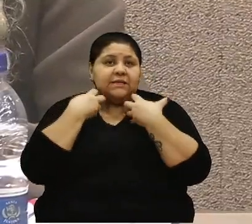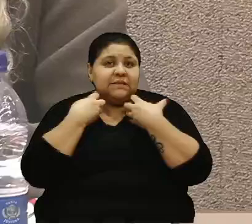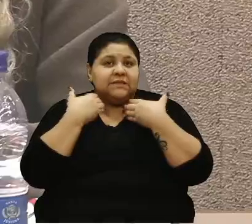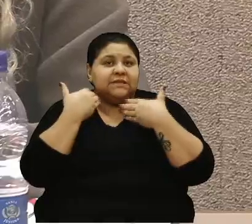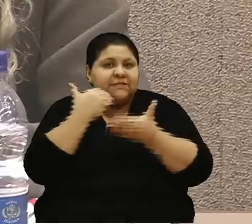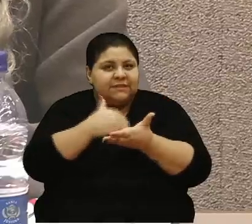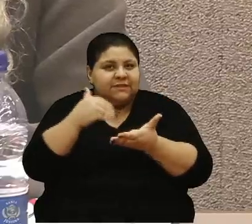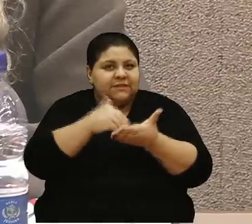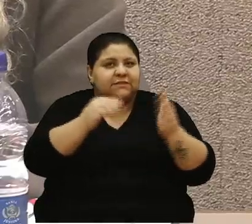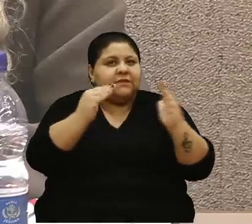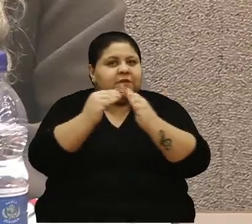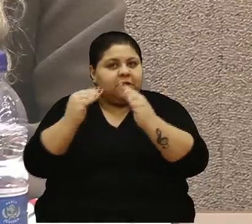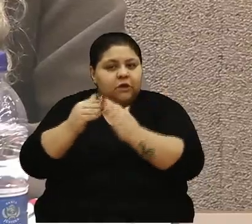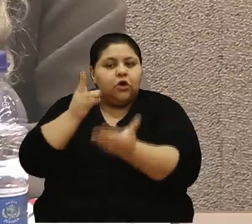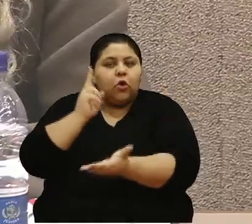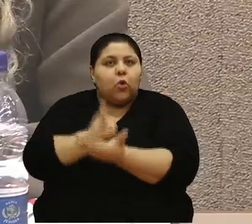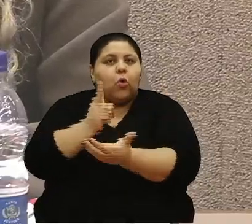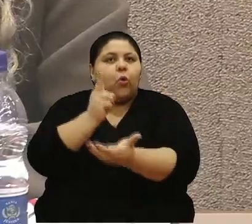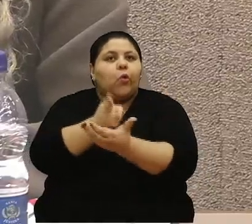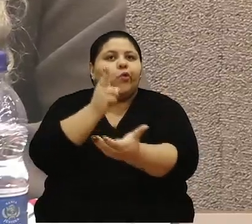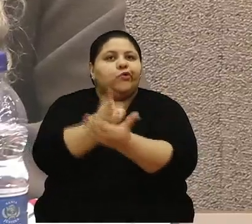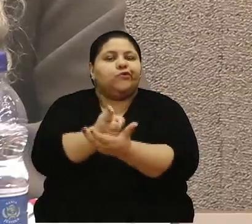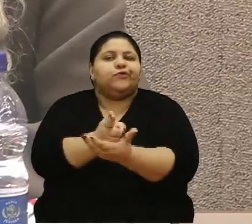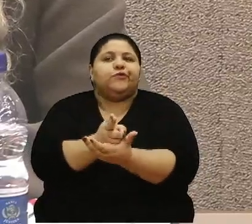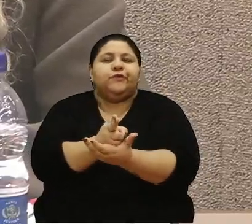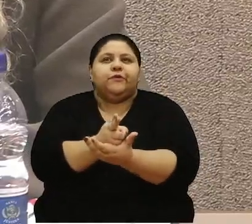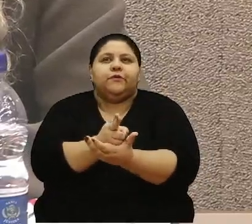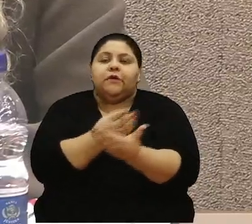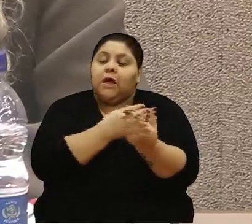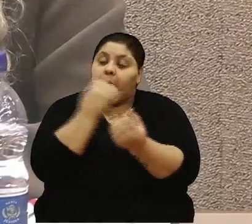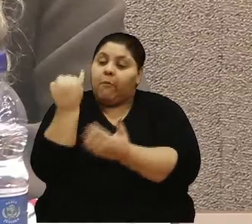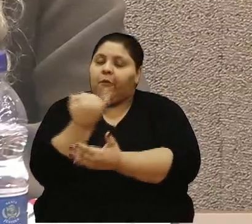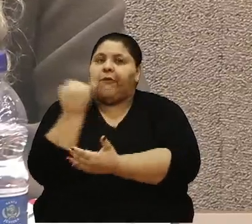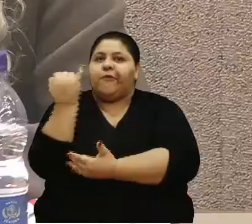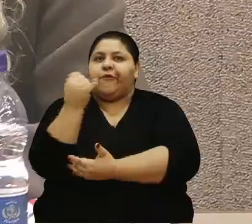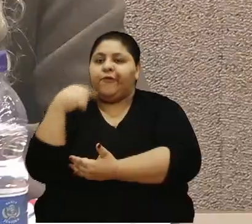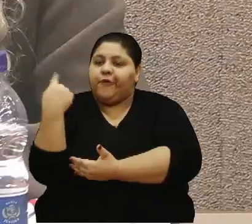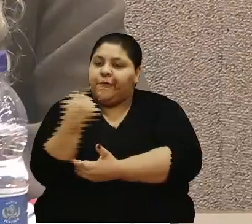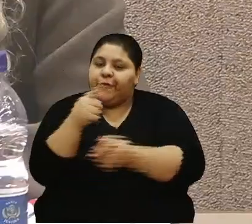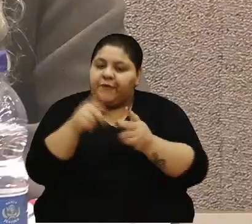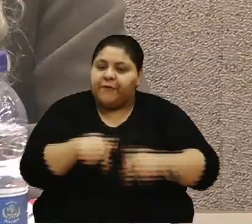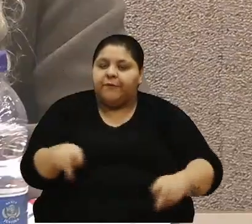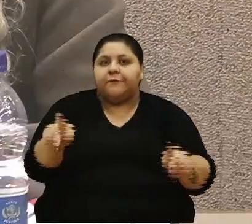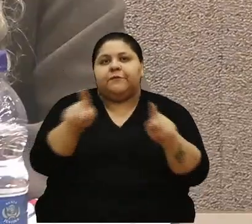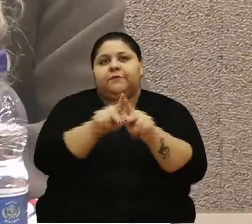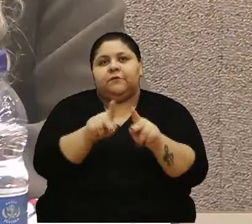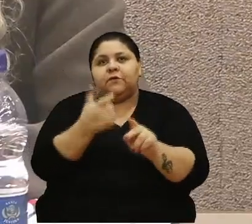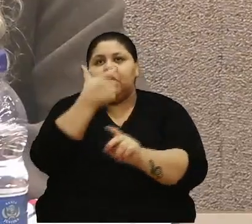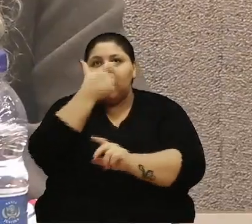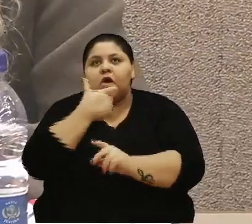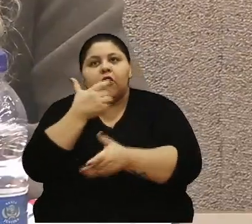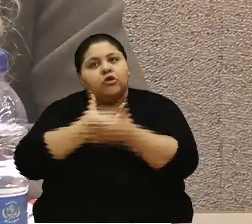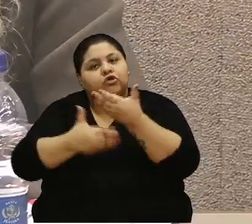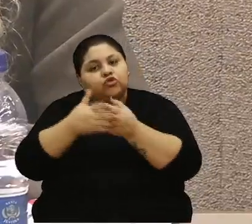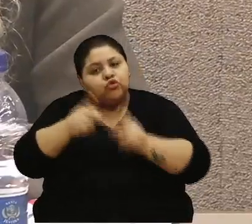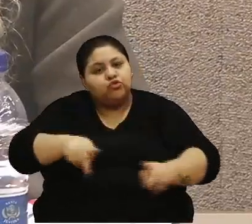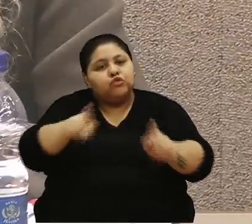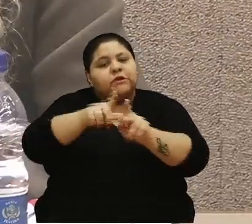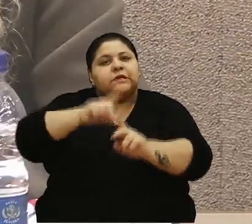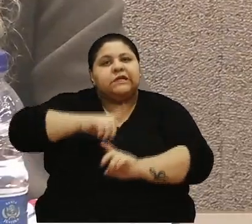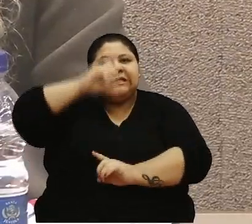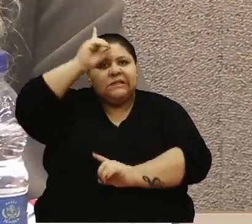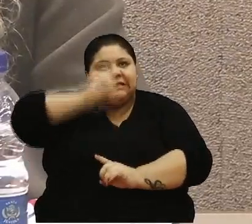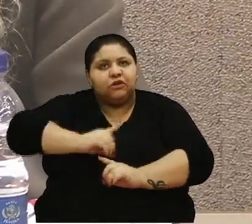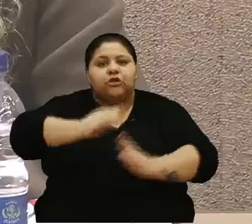Habitação e continua levando em frente, né? É muito importante para a nossa população. Eu acho que todo o povo tem o direito de ter